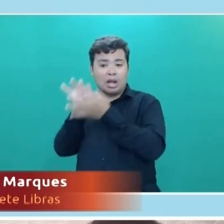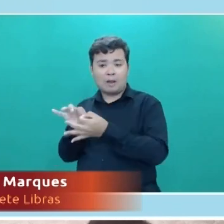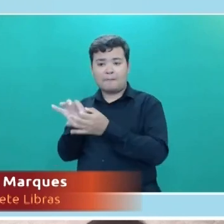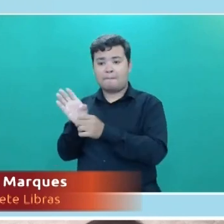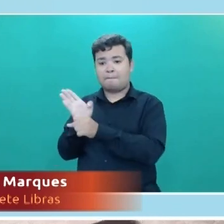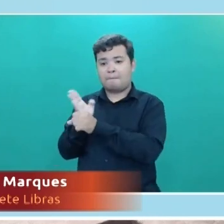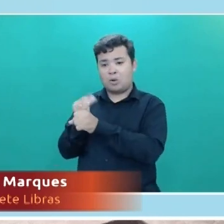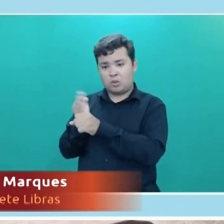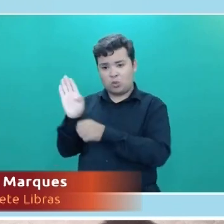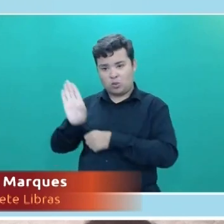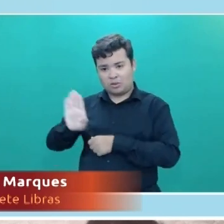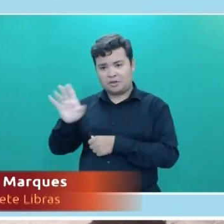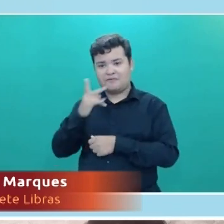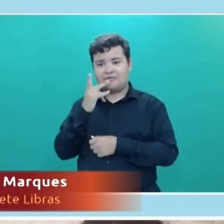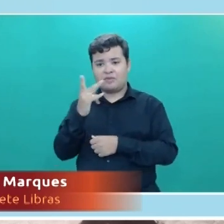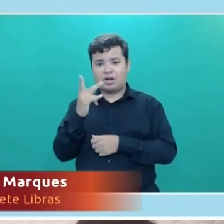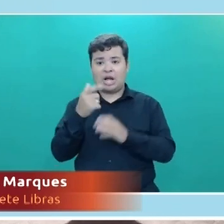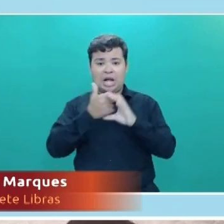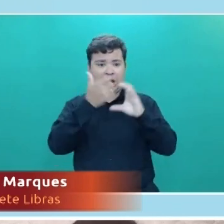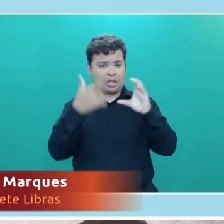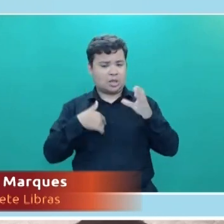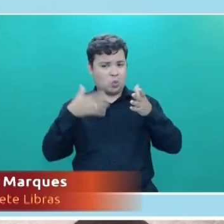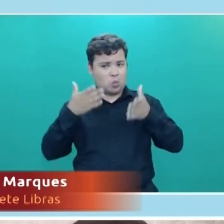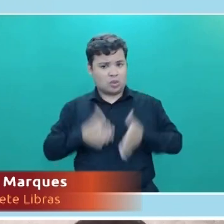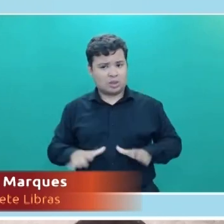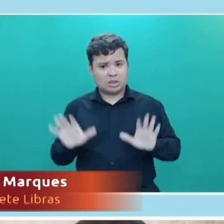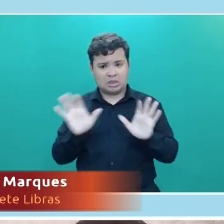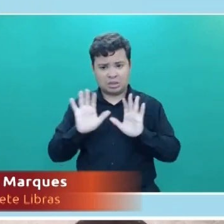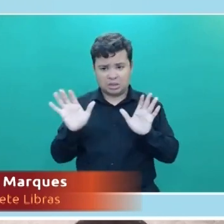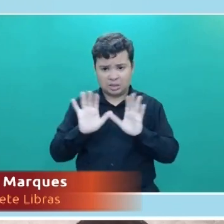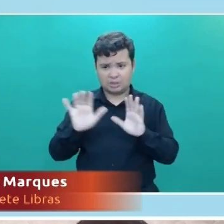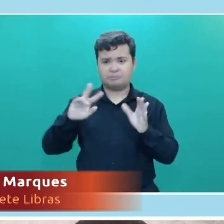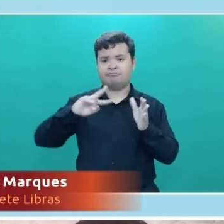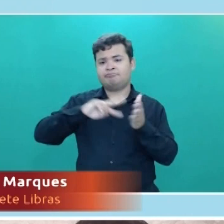essas características, portanto, eu fui...